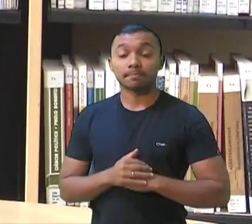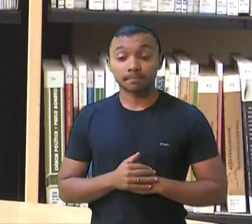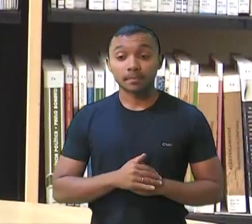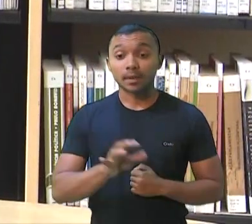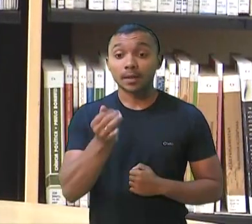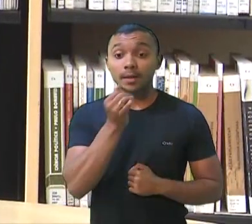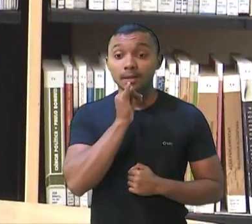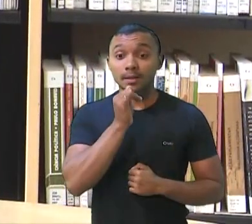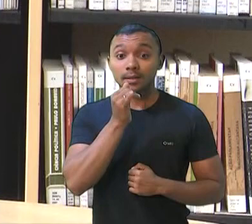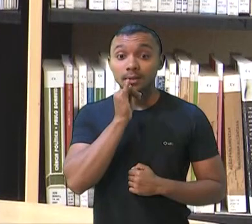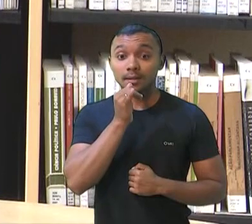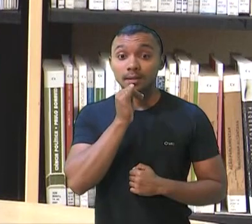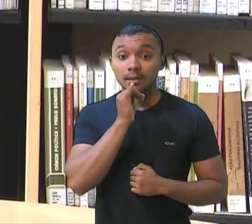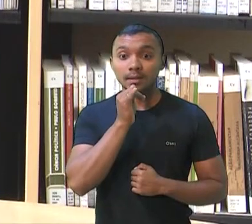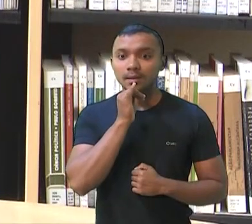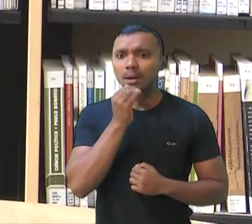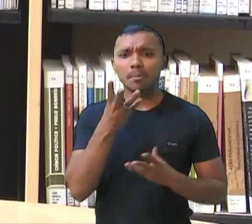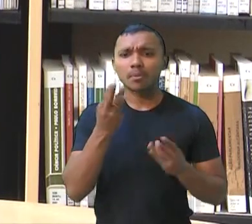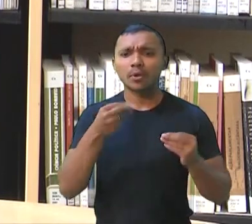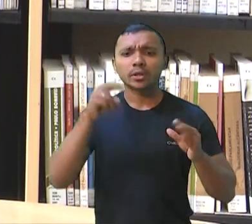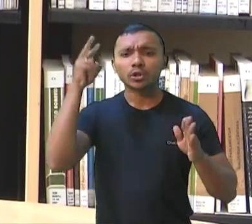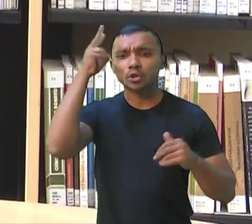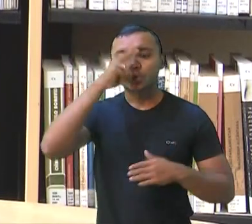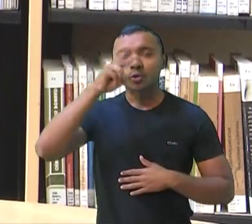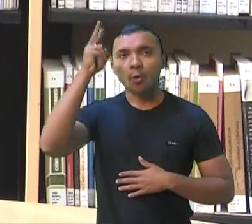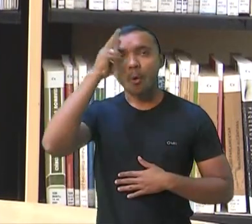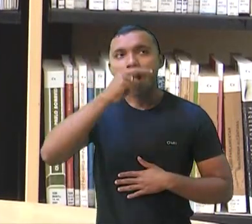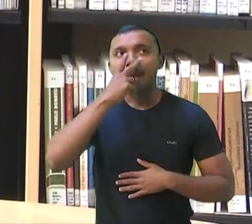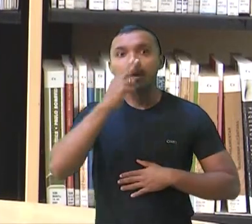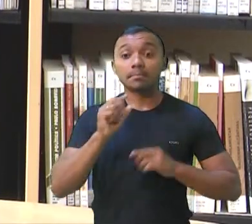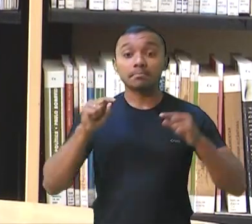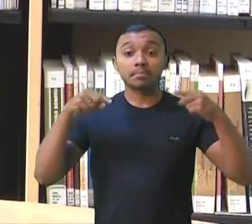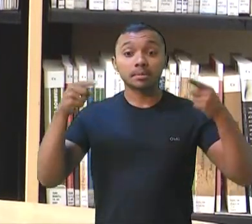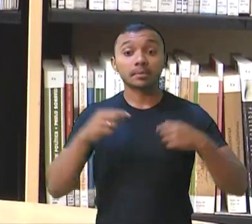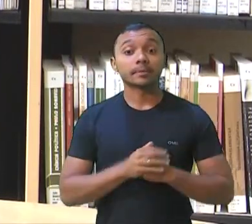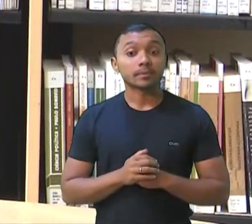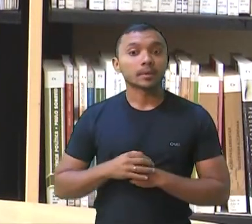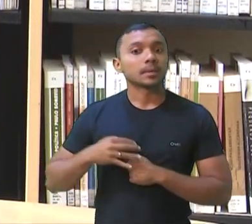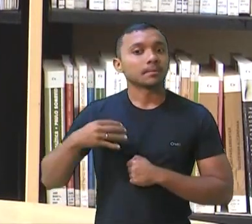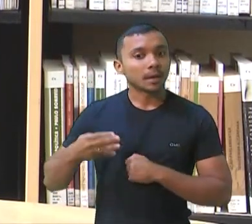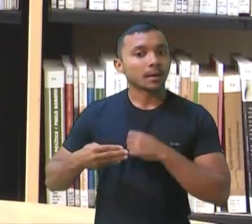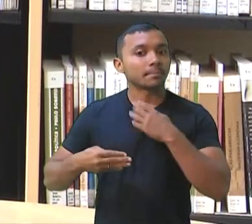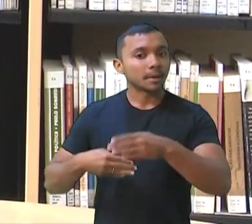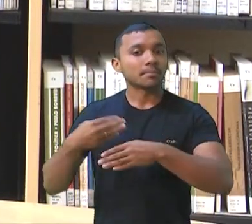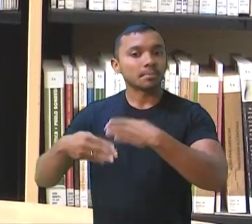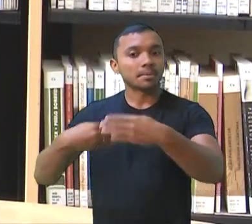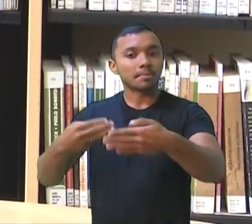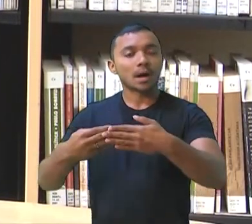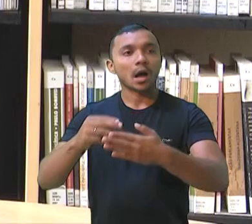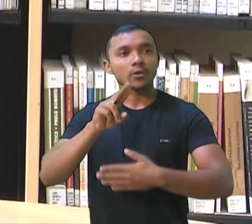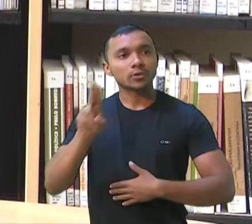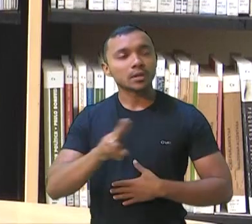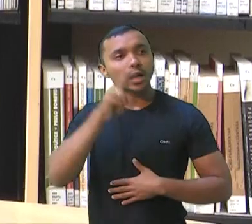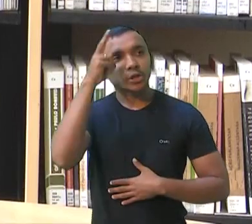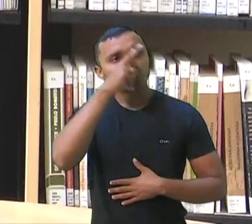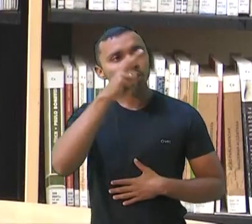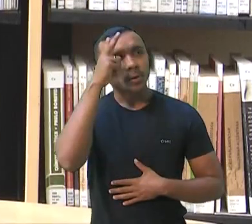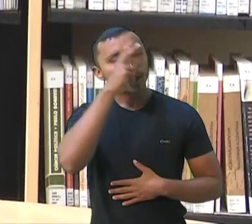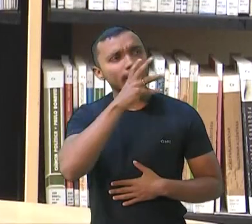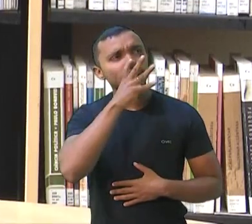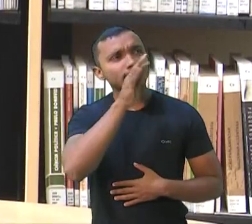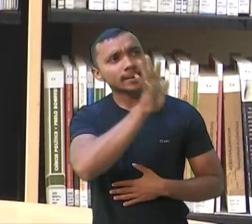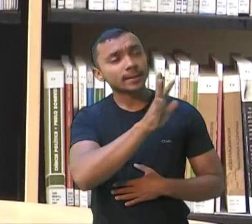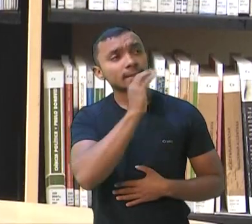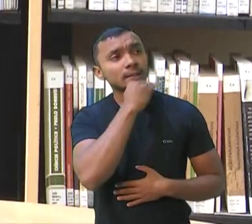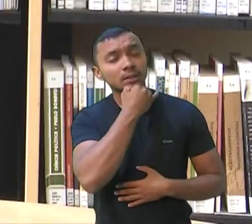existe reimpressões dessa história. E gerações e gerações consomem essa história, ficam tristes ao saber que